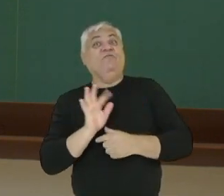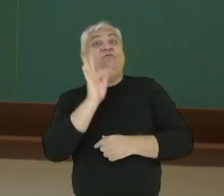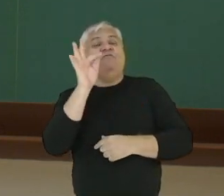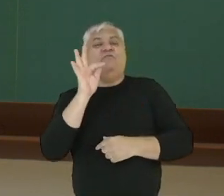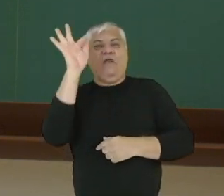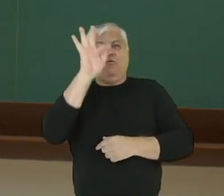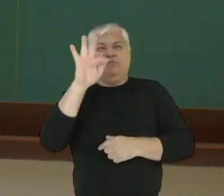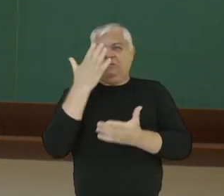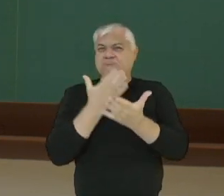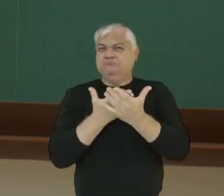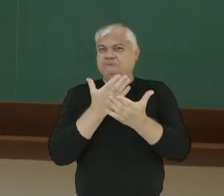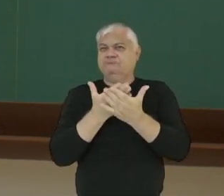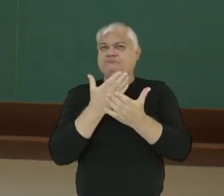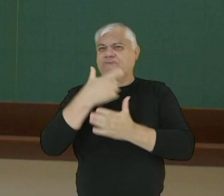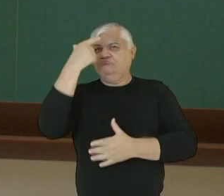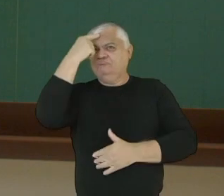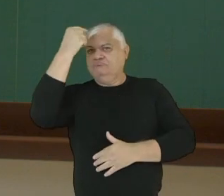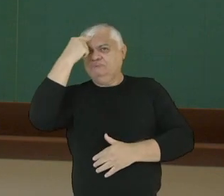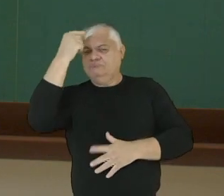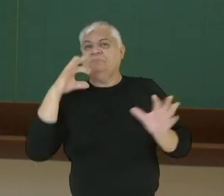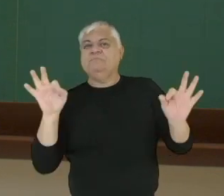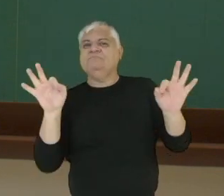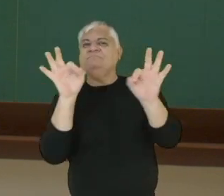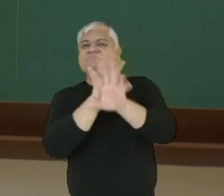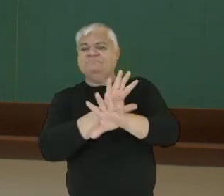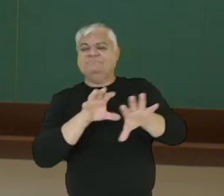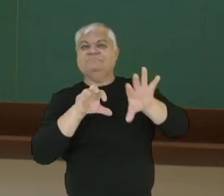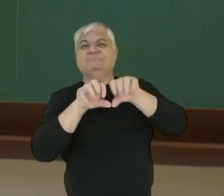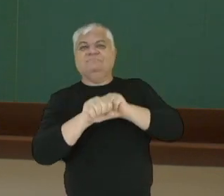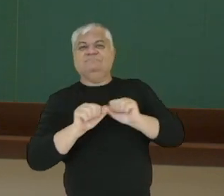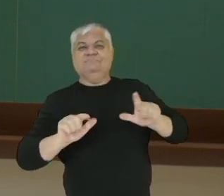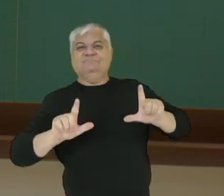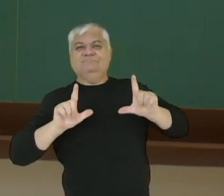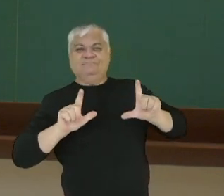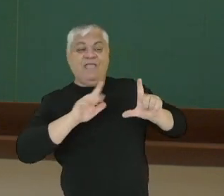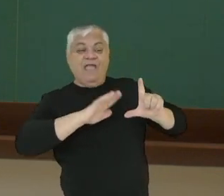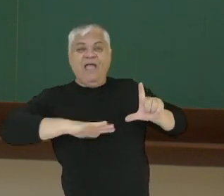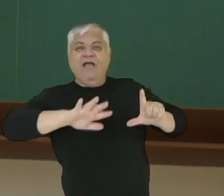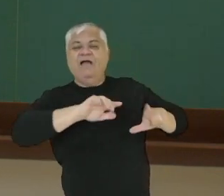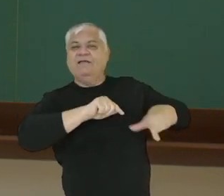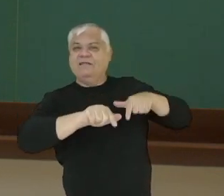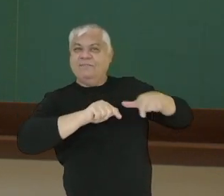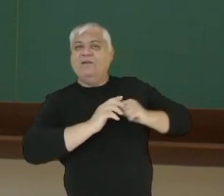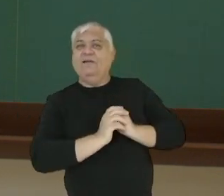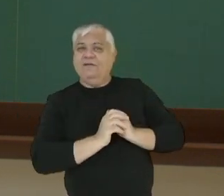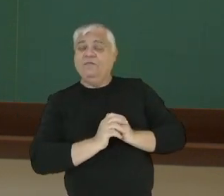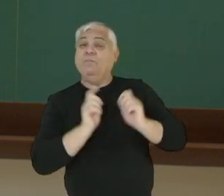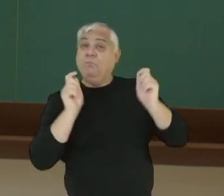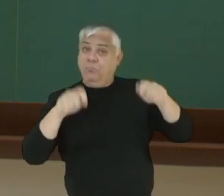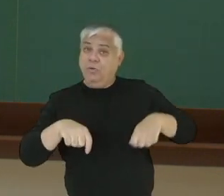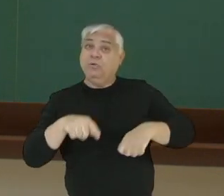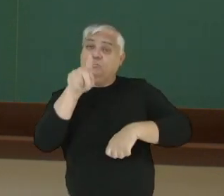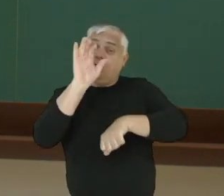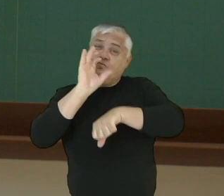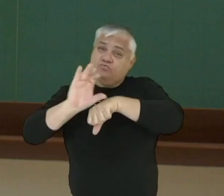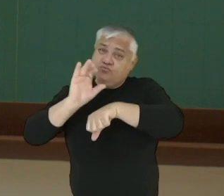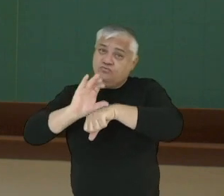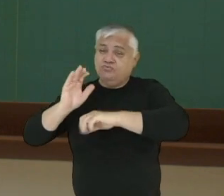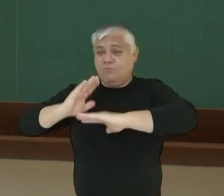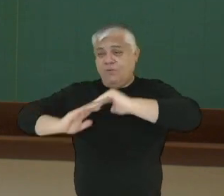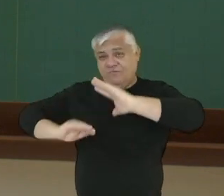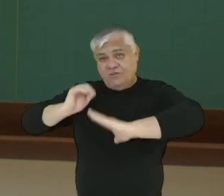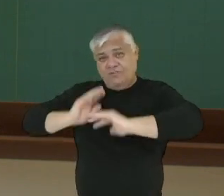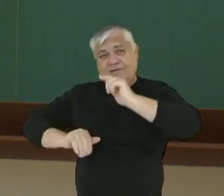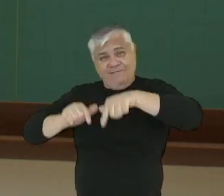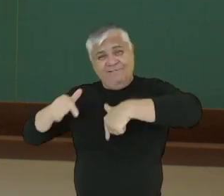ter daí aquela profissão dos seus sonhos. Então, pode ser que você faça um curso profissionalizante que não é bem aquilo